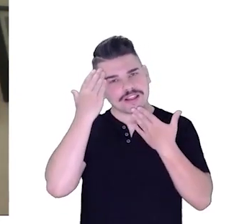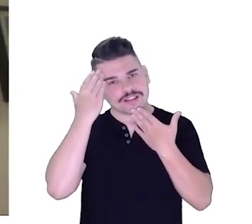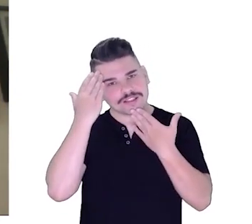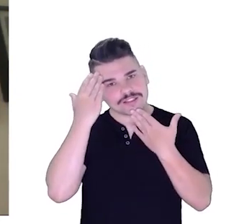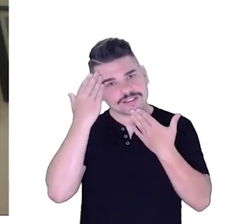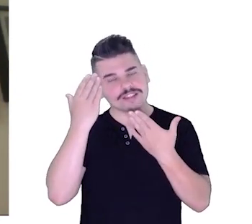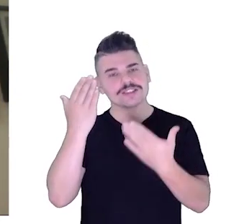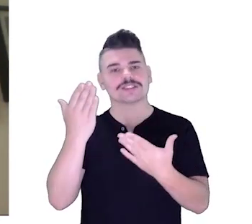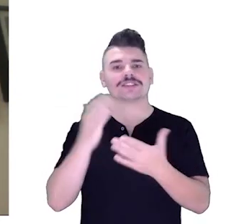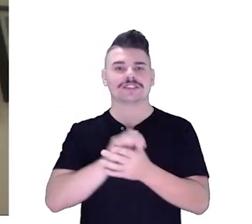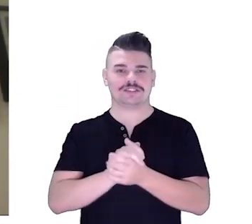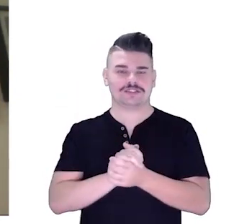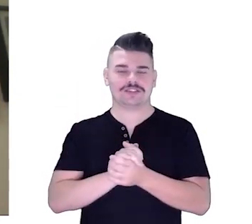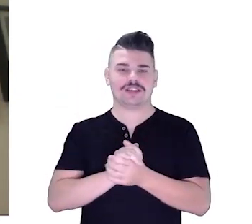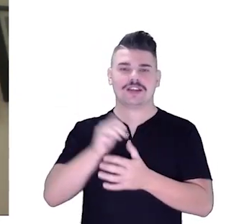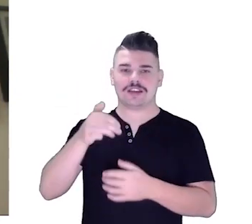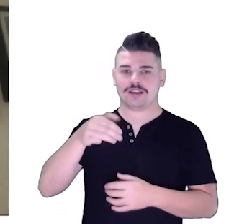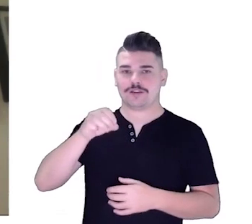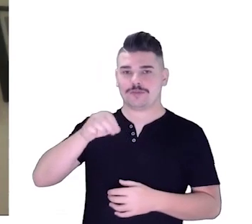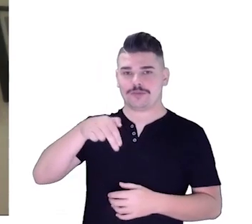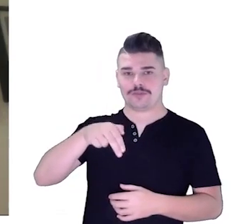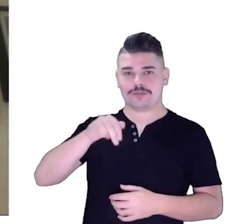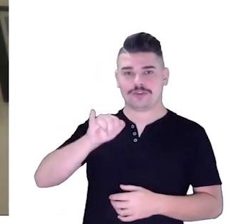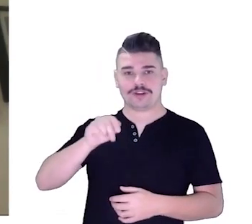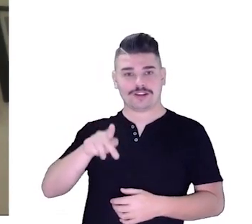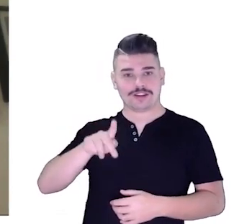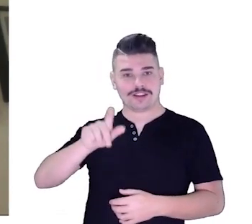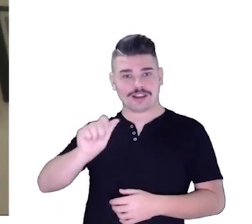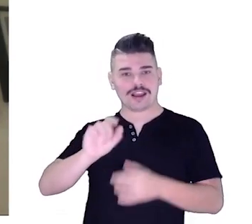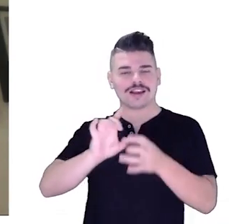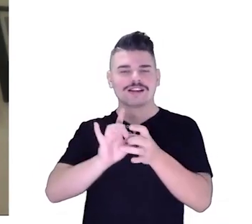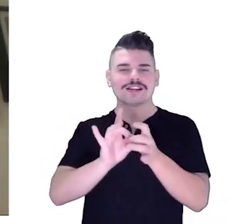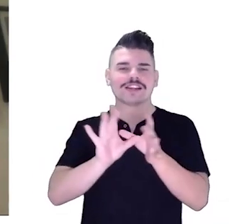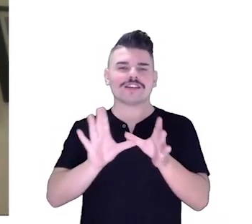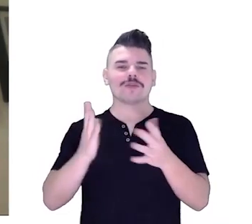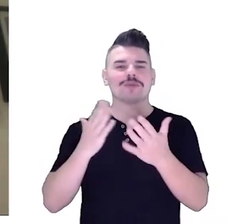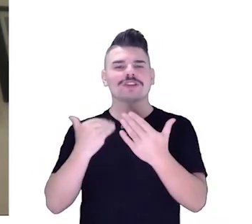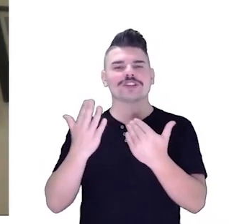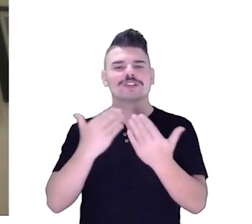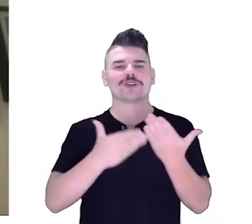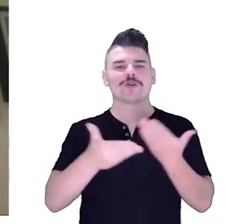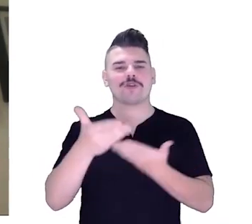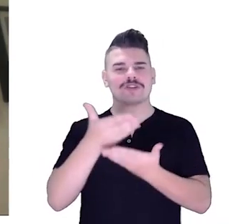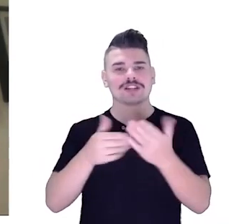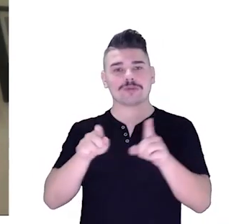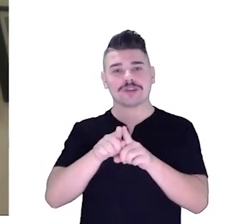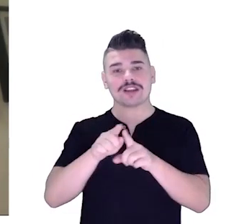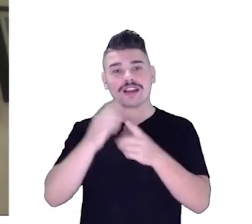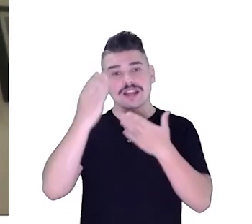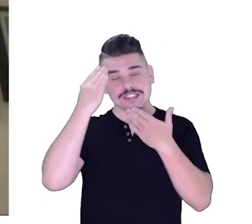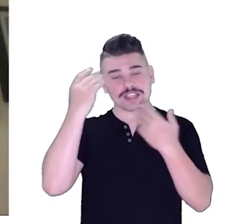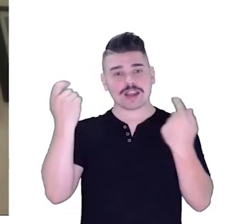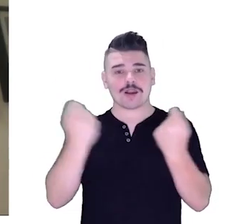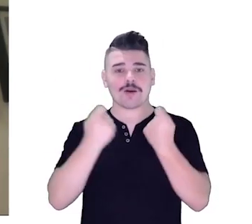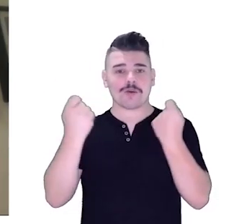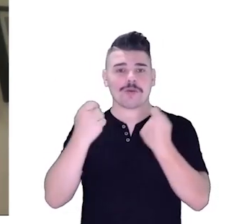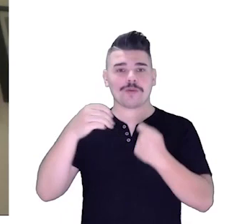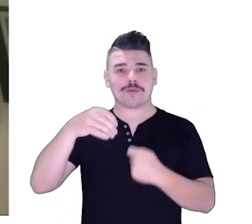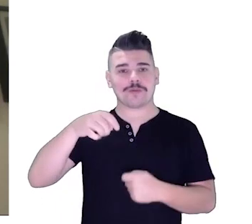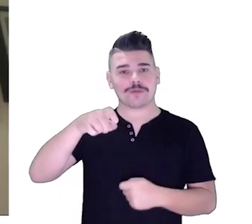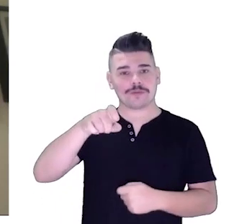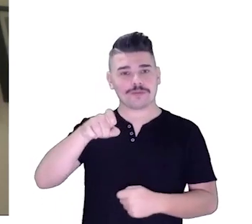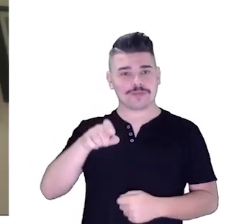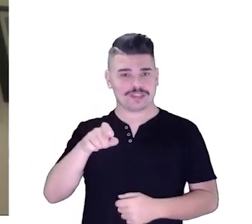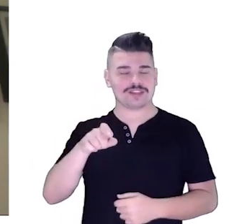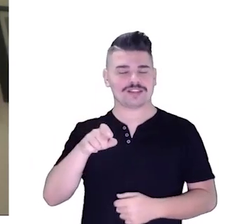Eu também queria agradecer enormemente a Mônica pela disponibilidade para essa conversa,